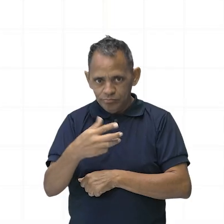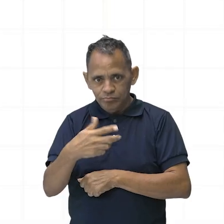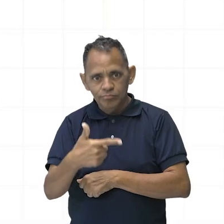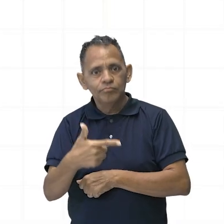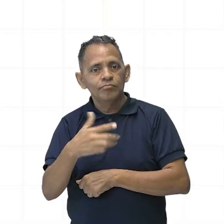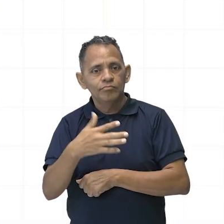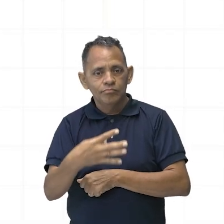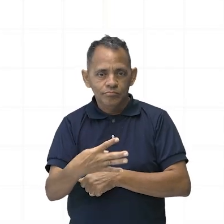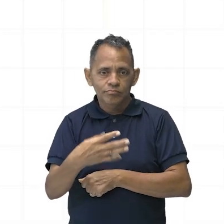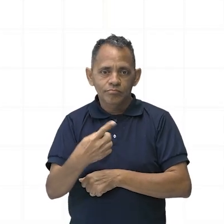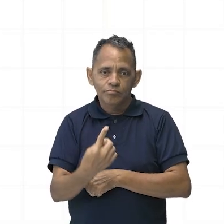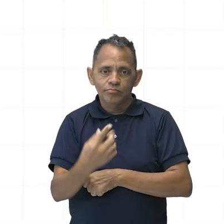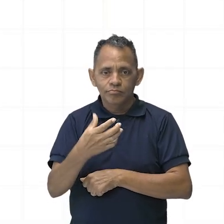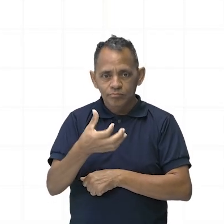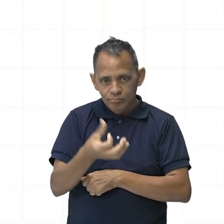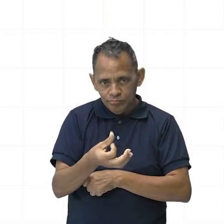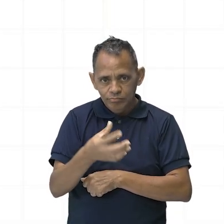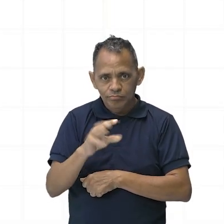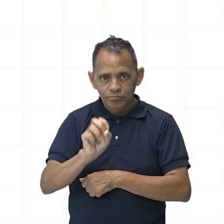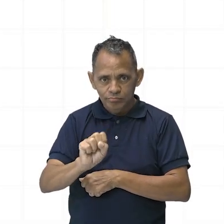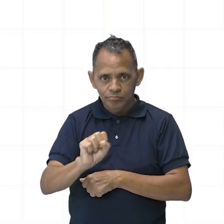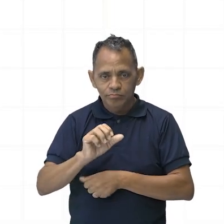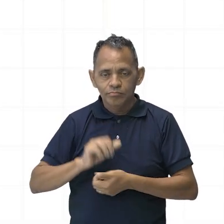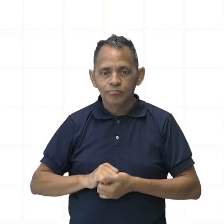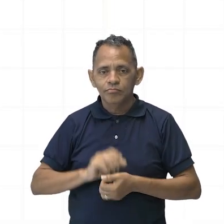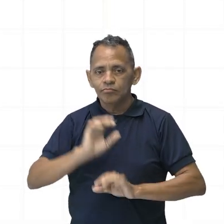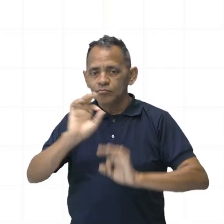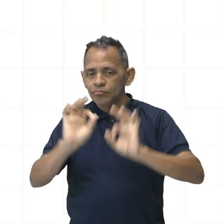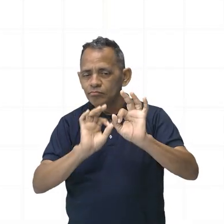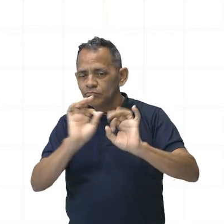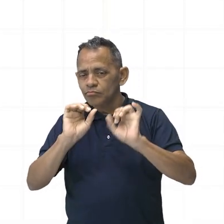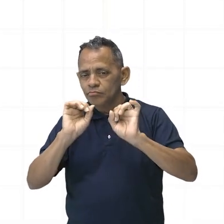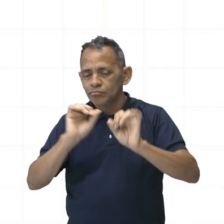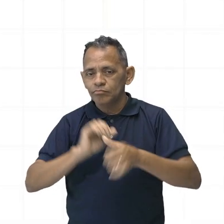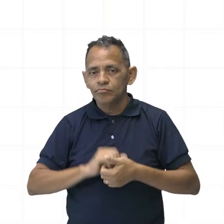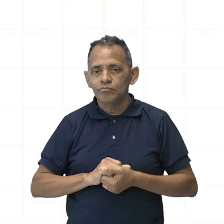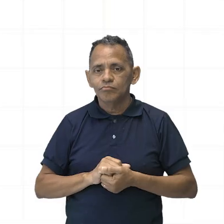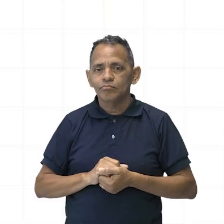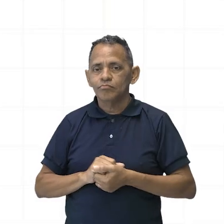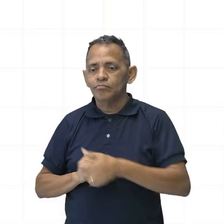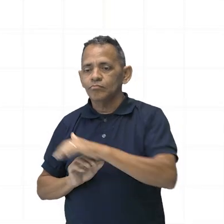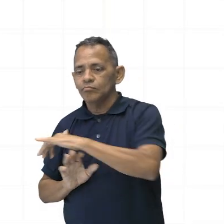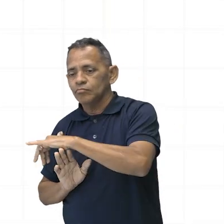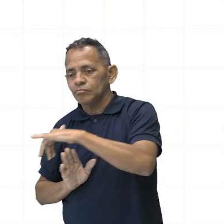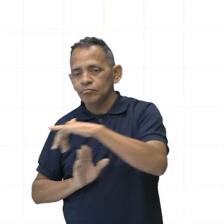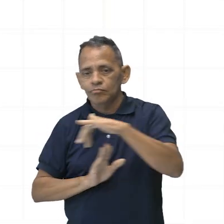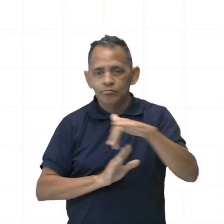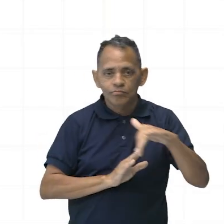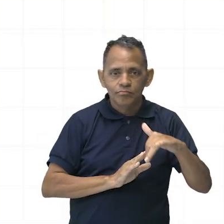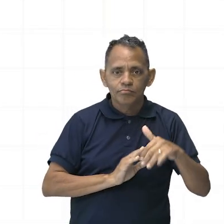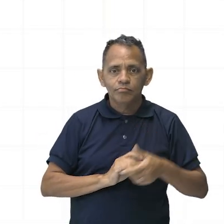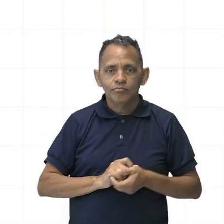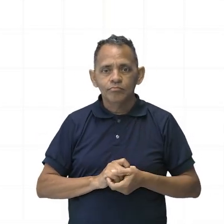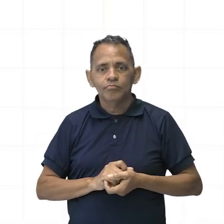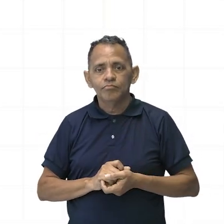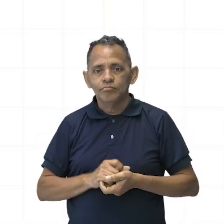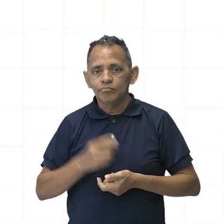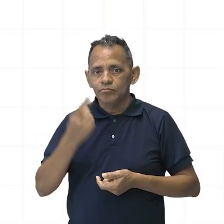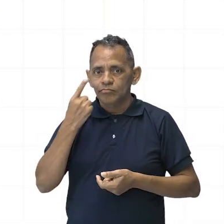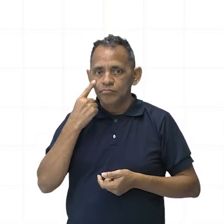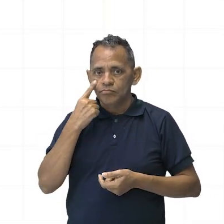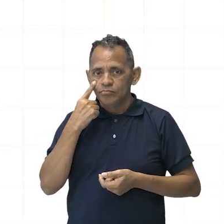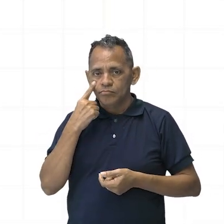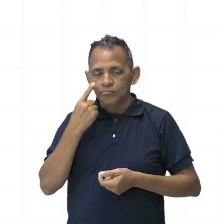agora? As colunas. Então, ó, observe aqui que a primeira frequência relativa é de